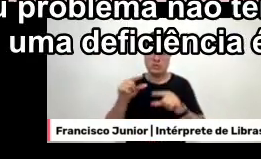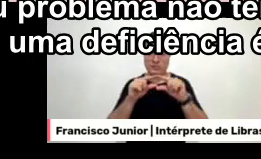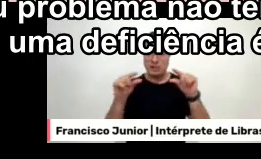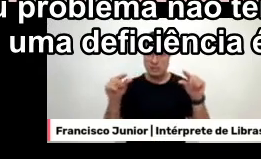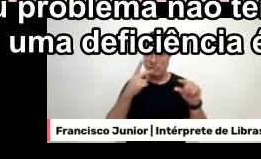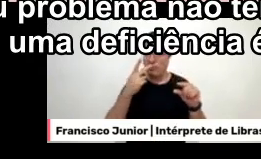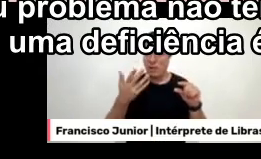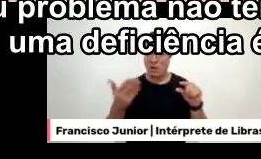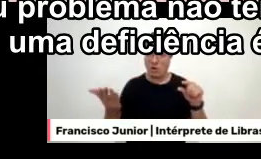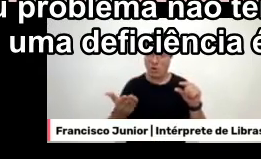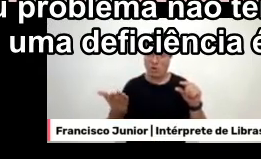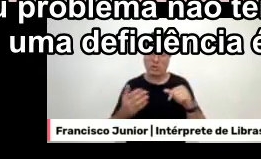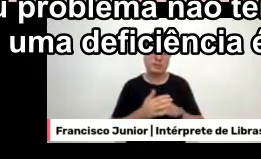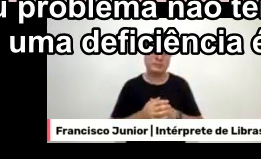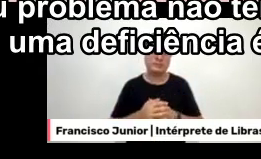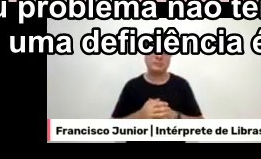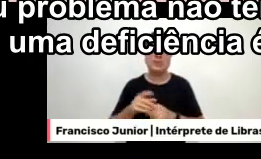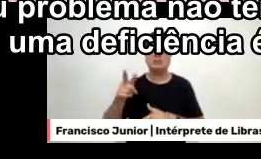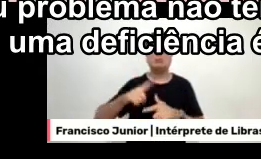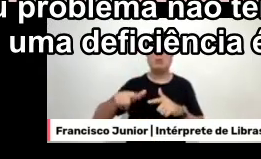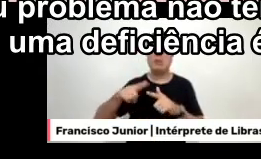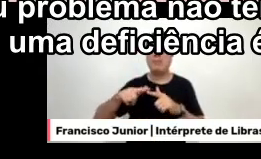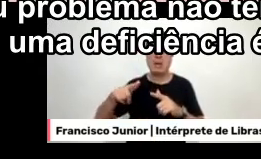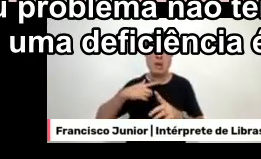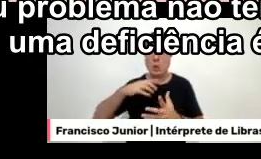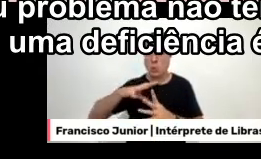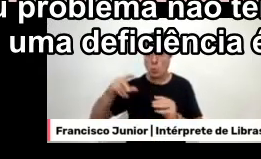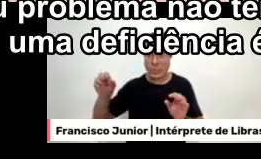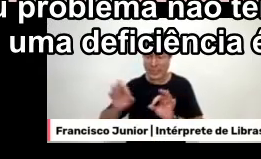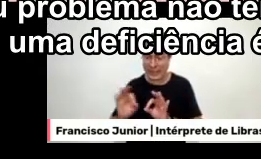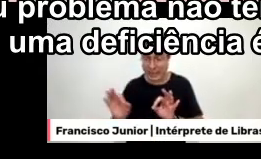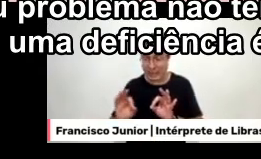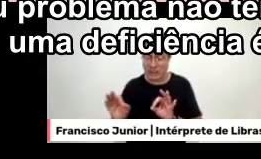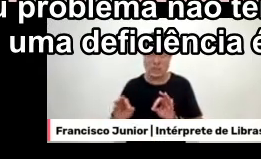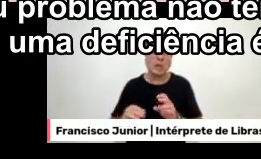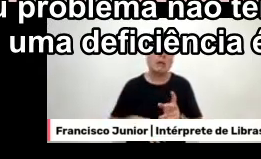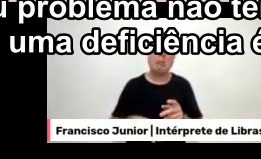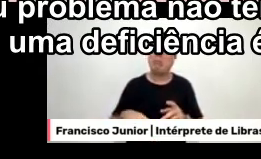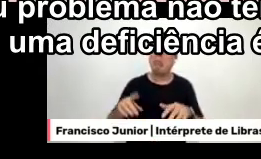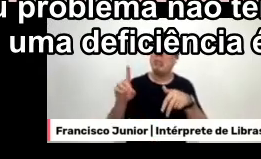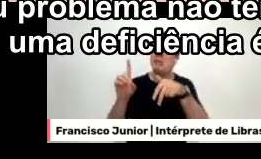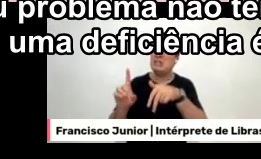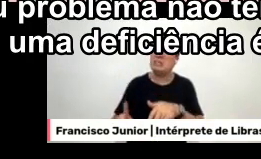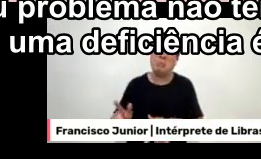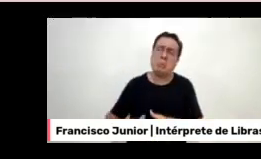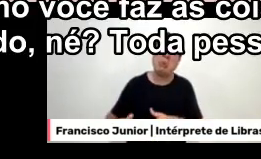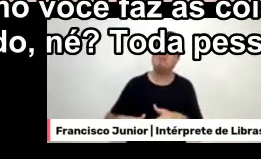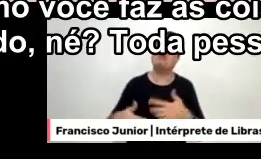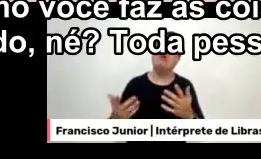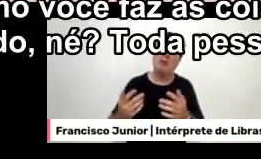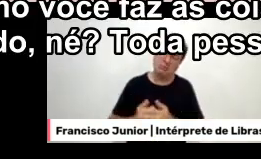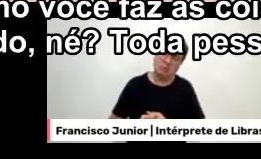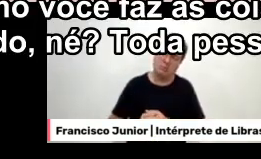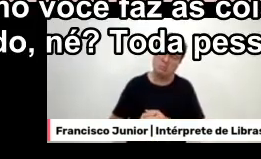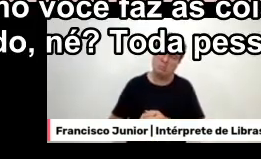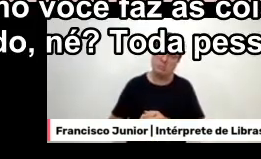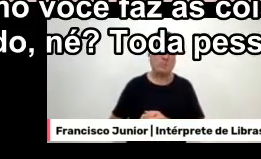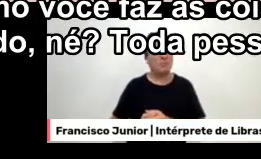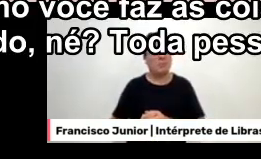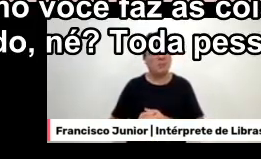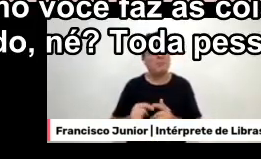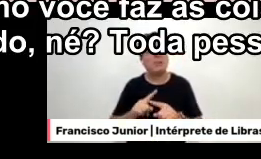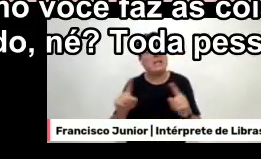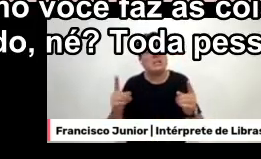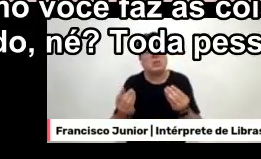tá? Seu problema não tem cura? Desde quando uma deficiência é um problema, né? Mas como você faz